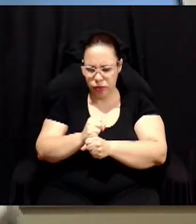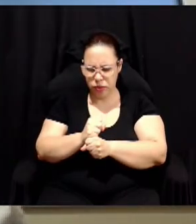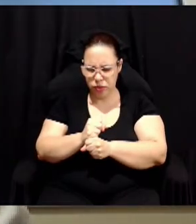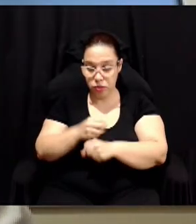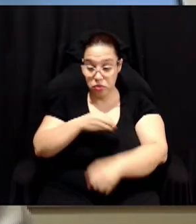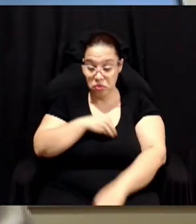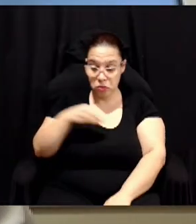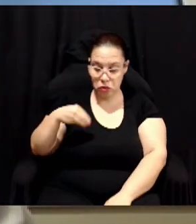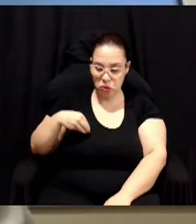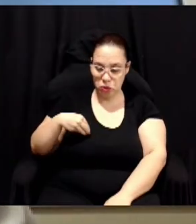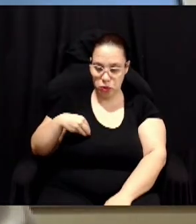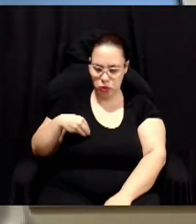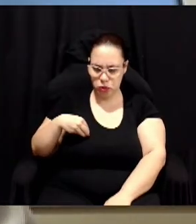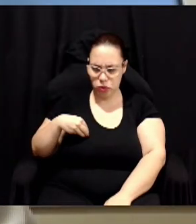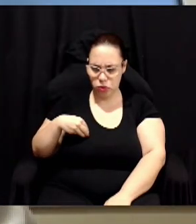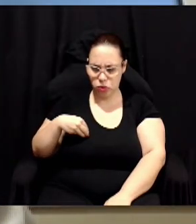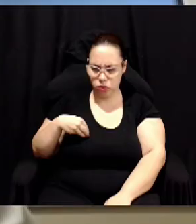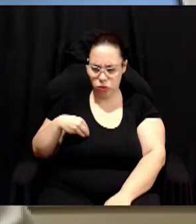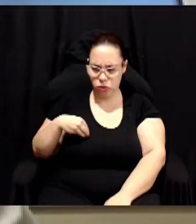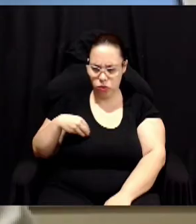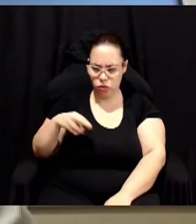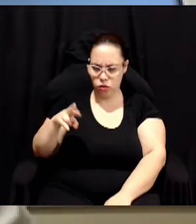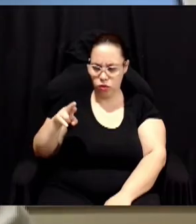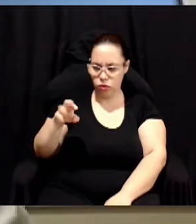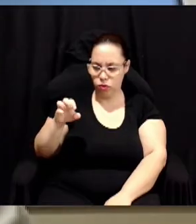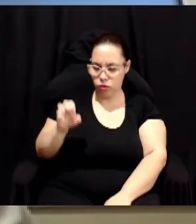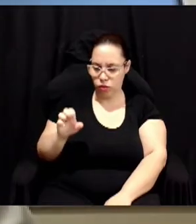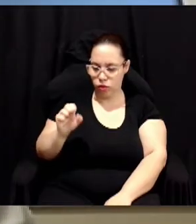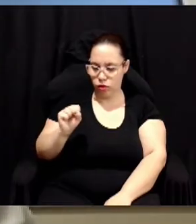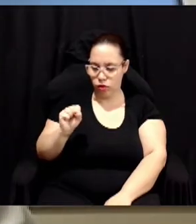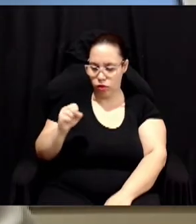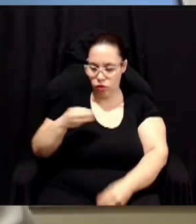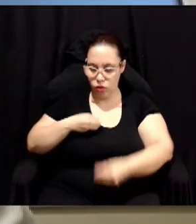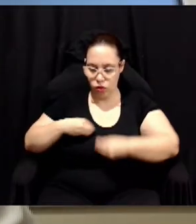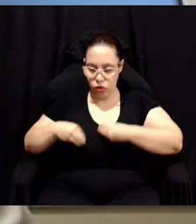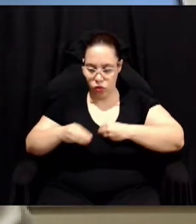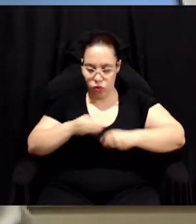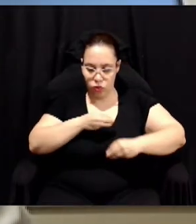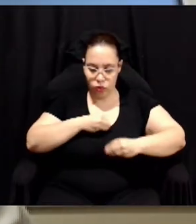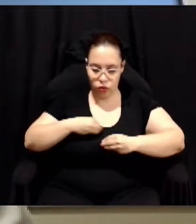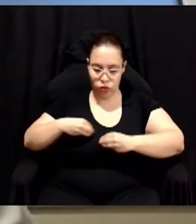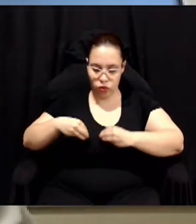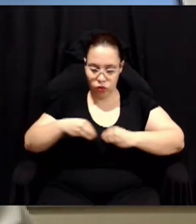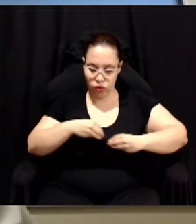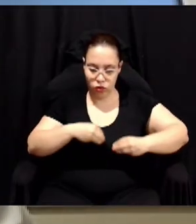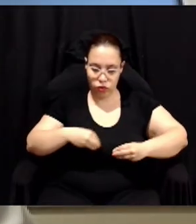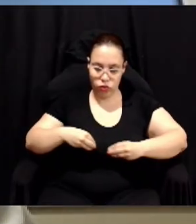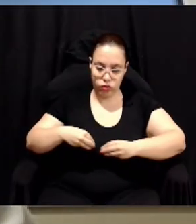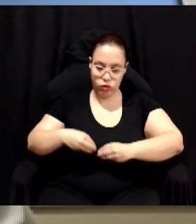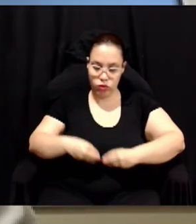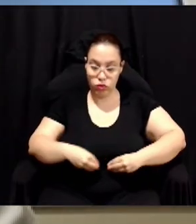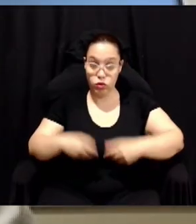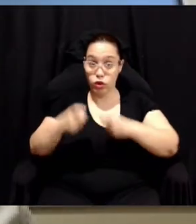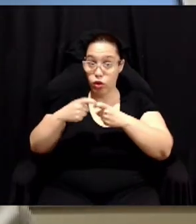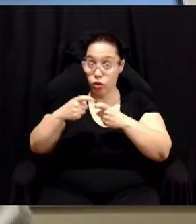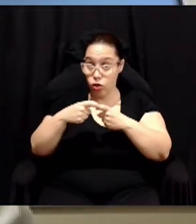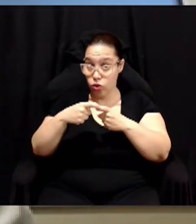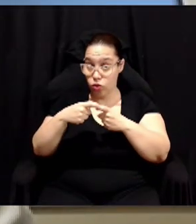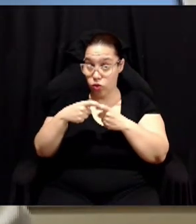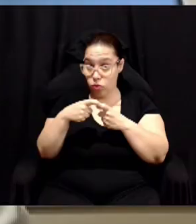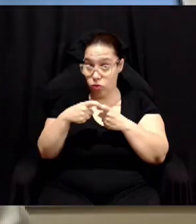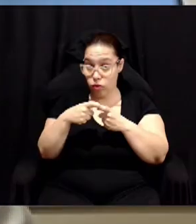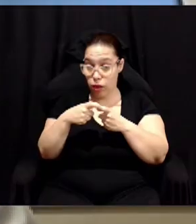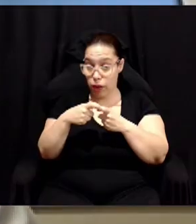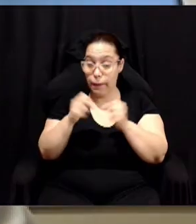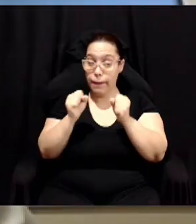exames por imagem de ressonância magnética, exames por ultrassom, exames de medicina nuclear, que